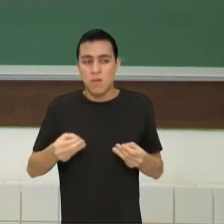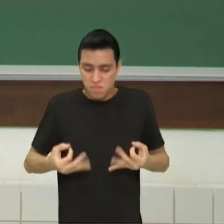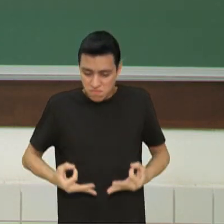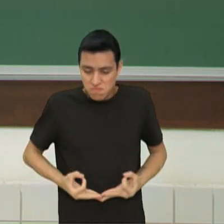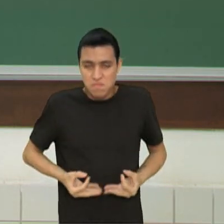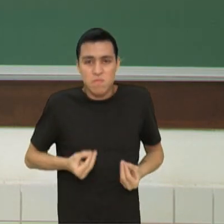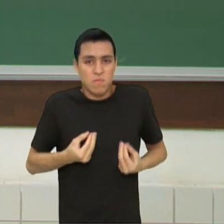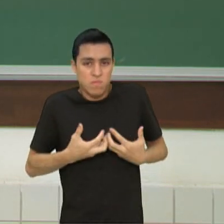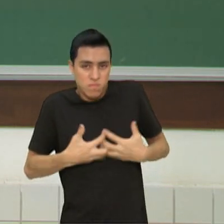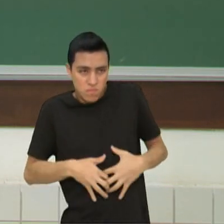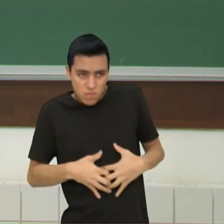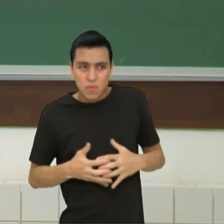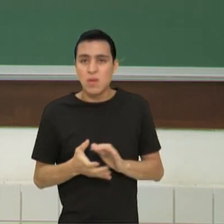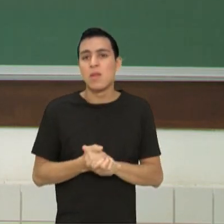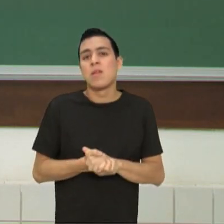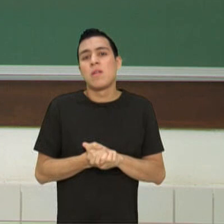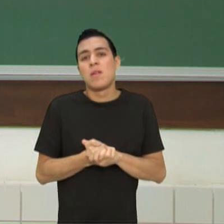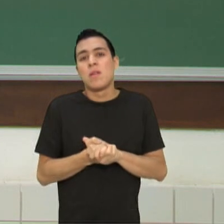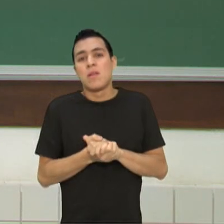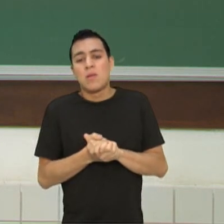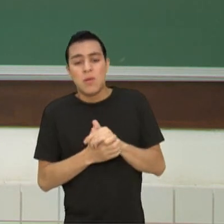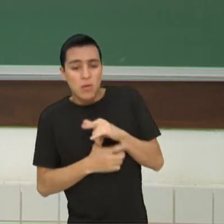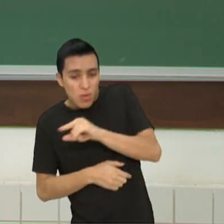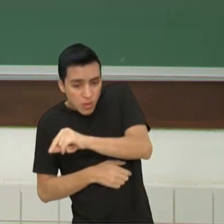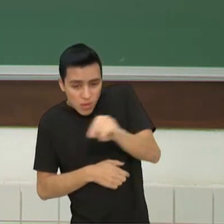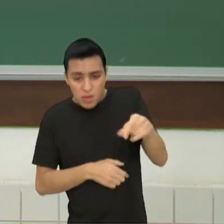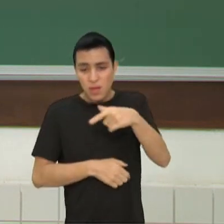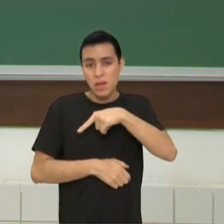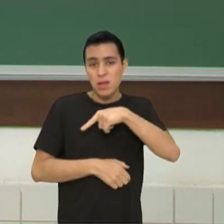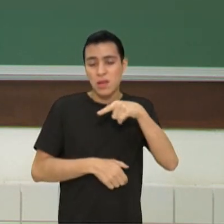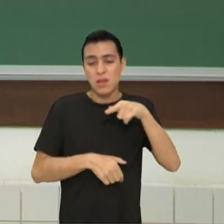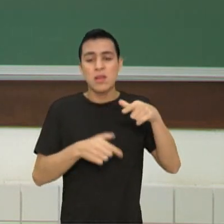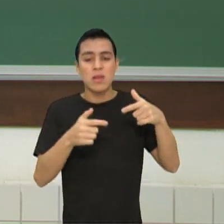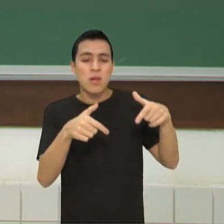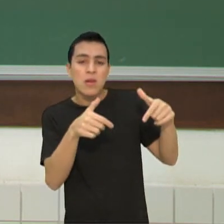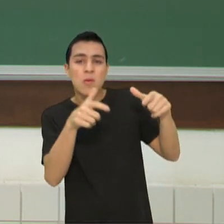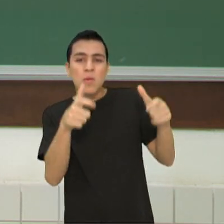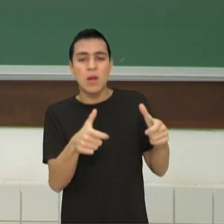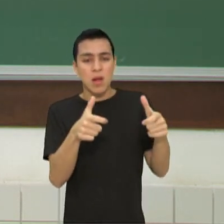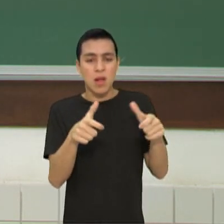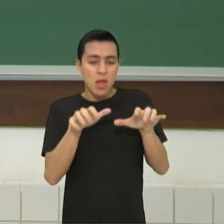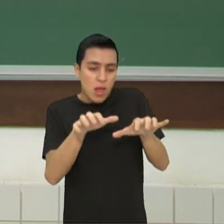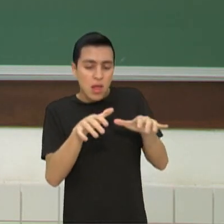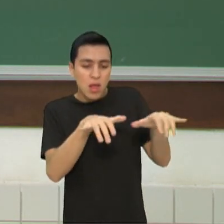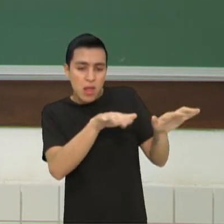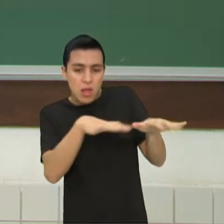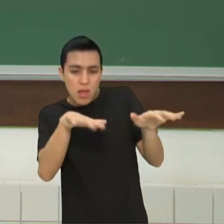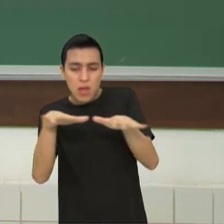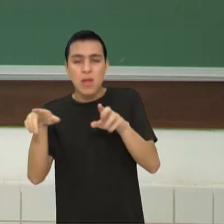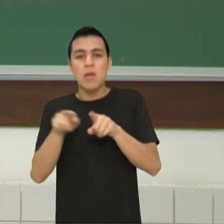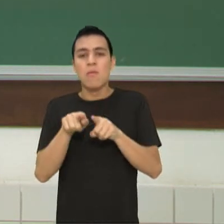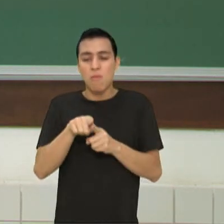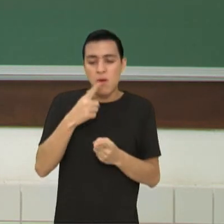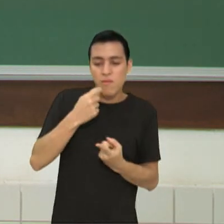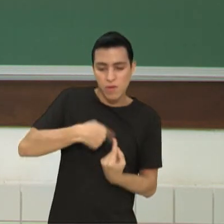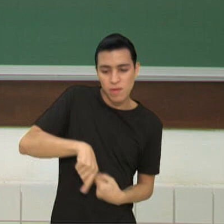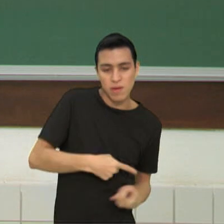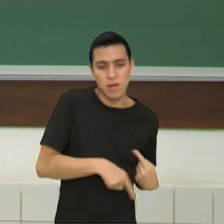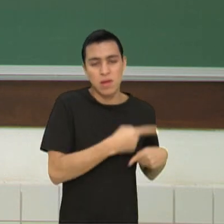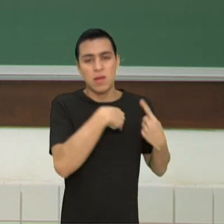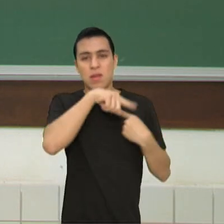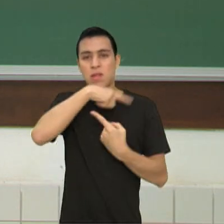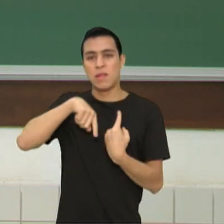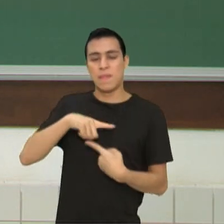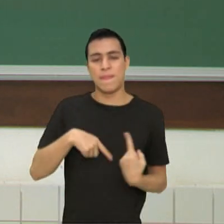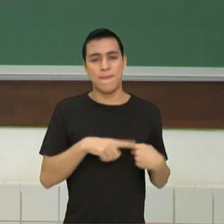uterinas. E aqueles que são levados pelo ambiente, como os nossos glóbulos vermelhos.